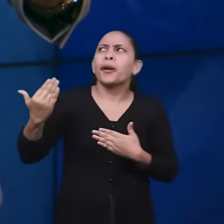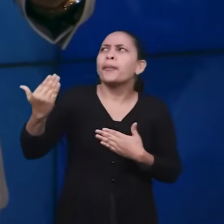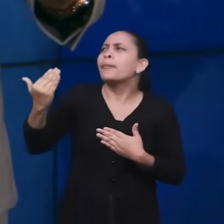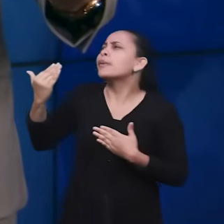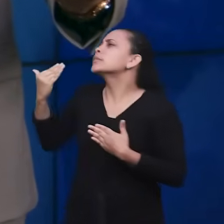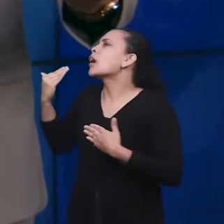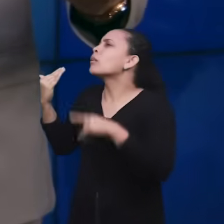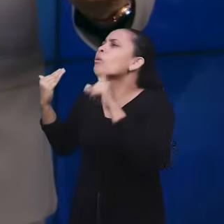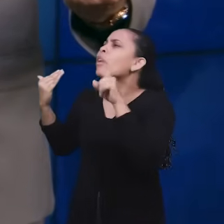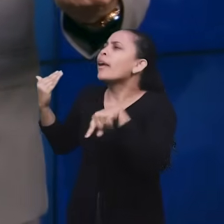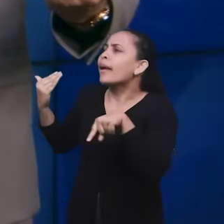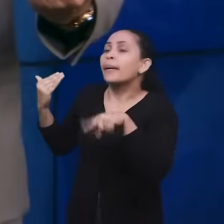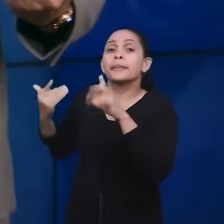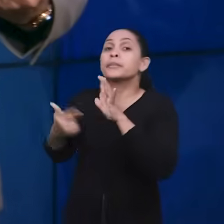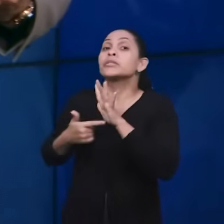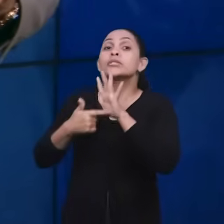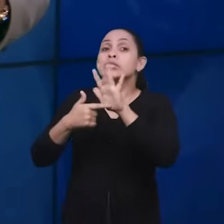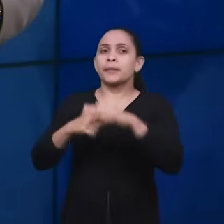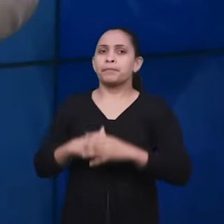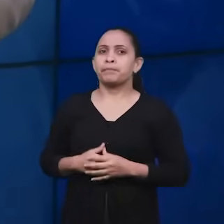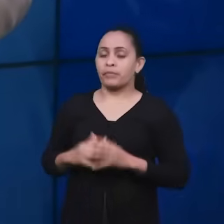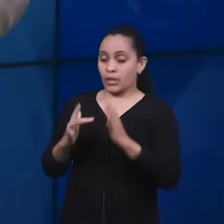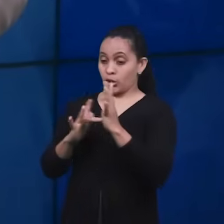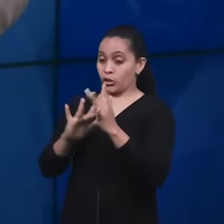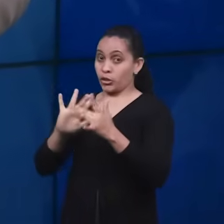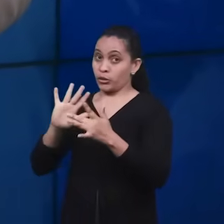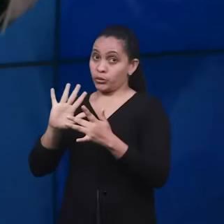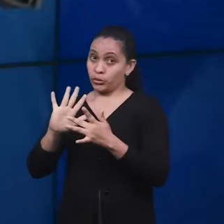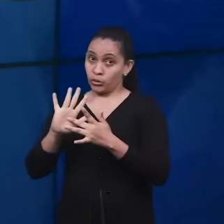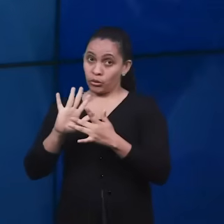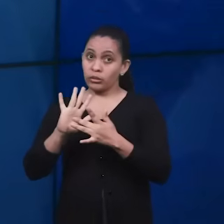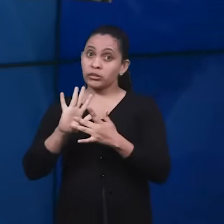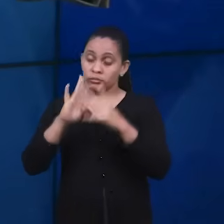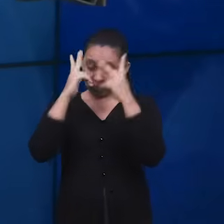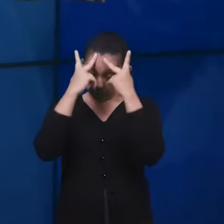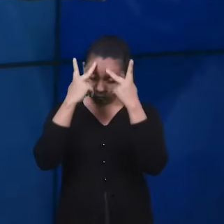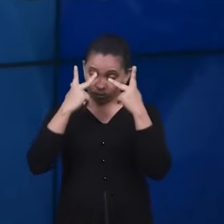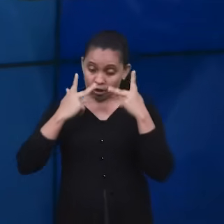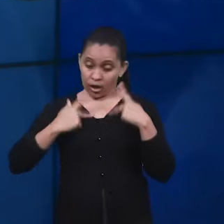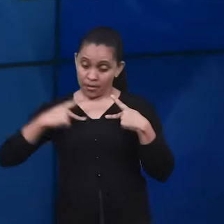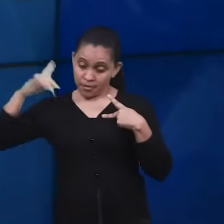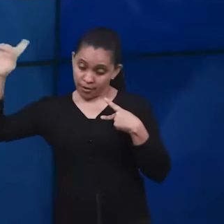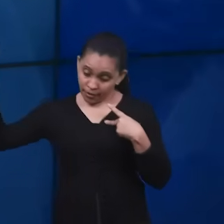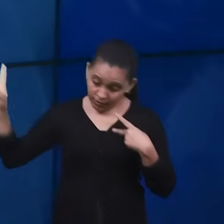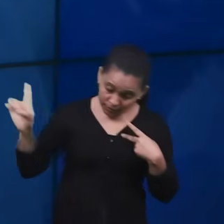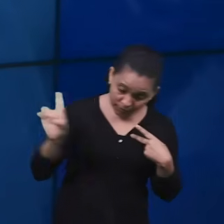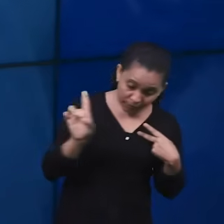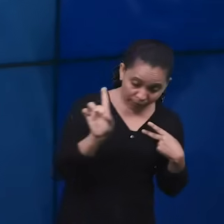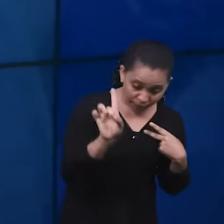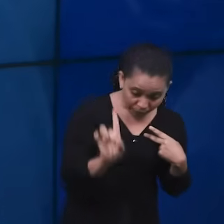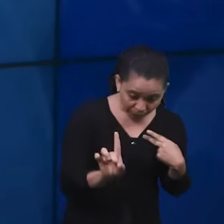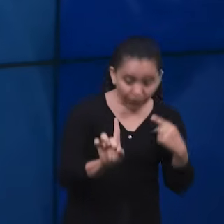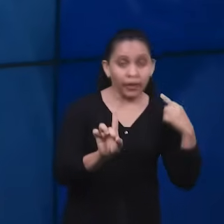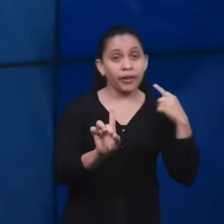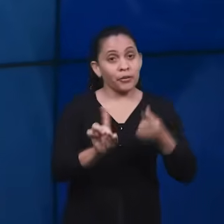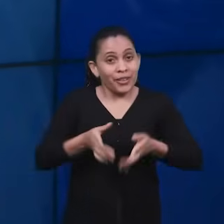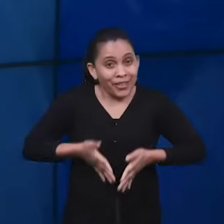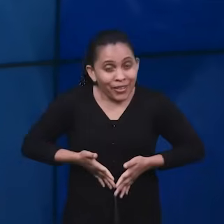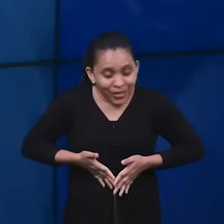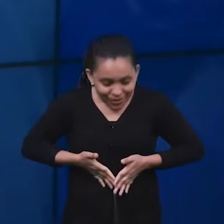era? Ele está se referindo a Jesus como homem, aquele que foi Galileu, aquele que